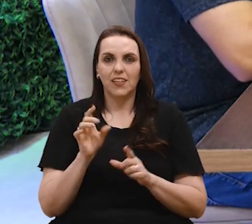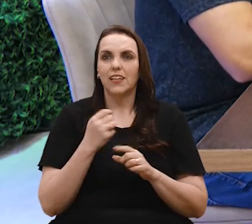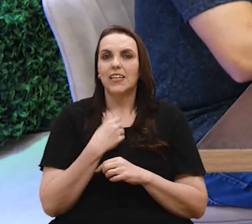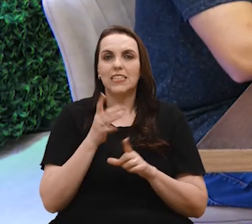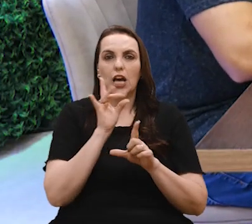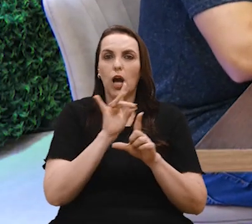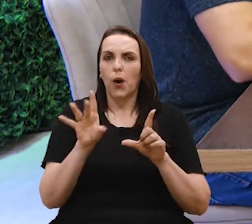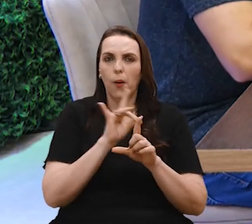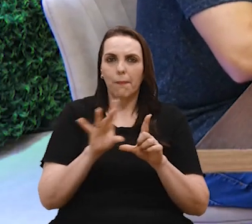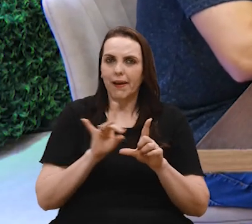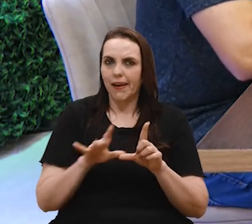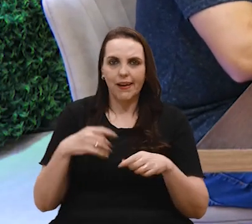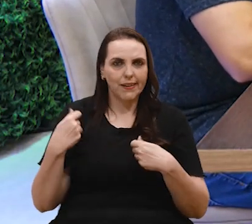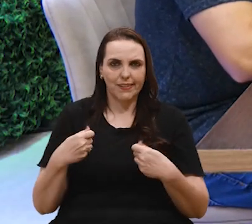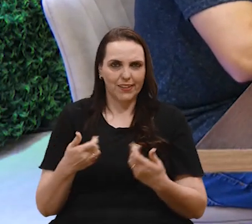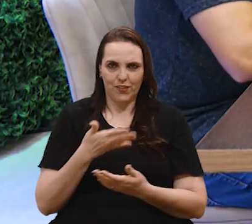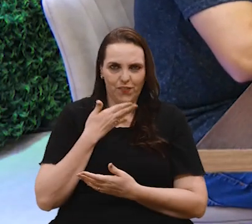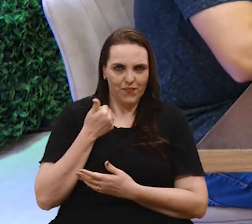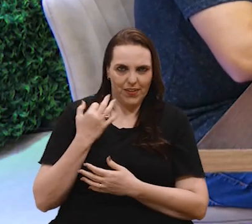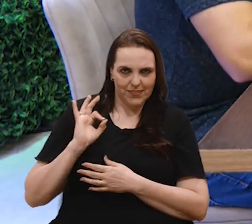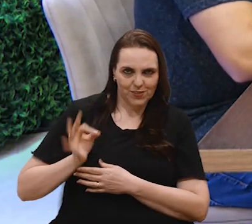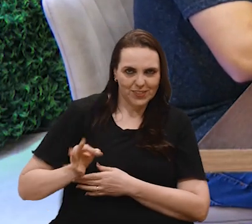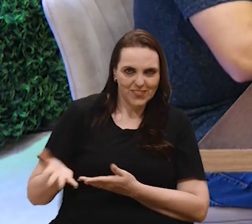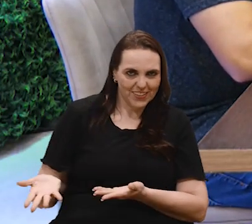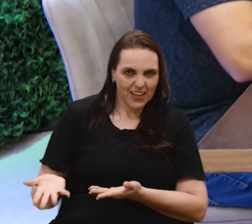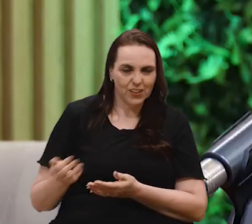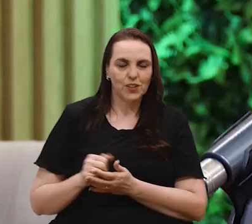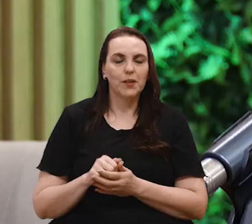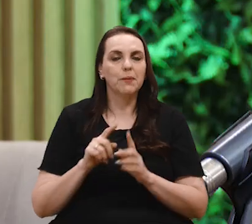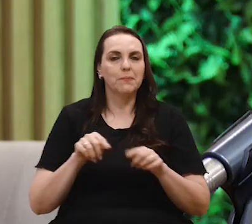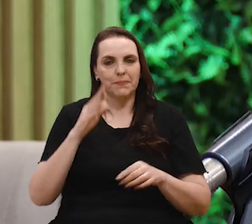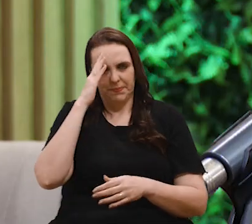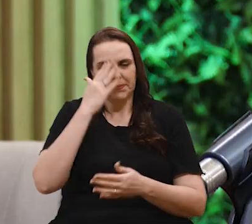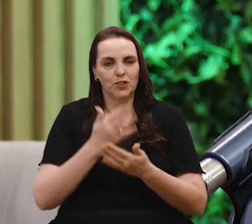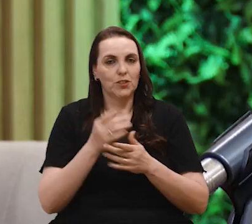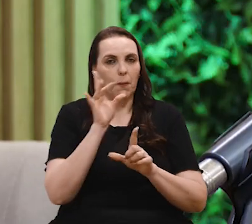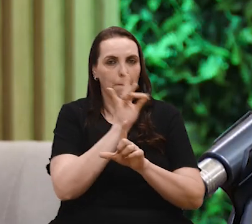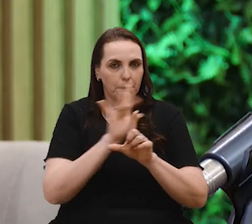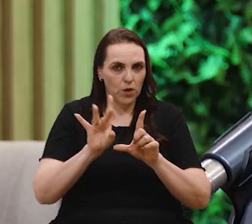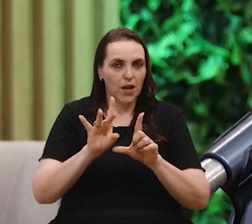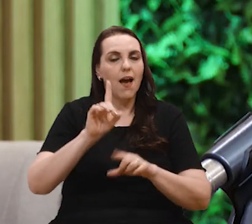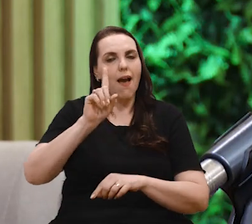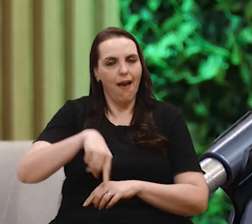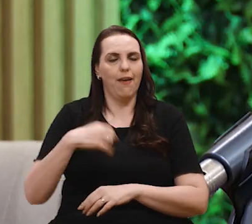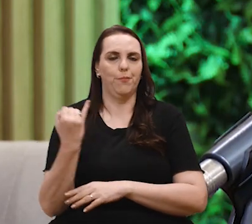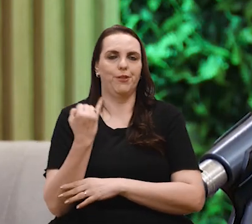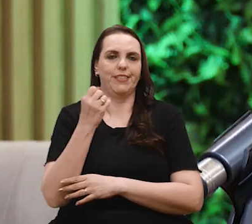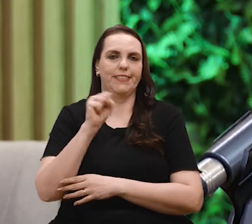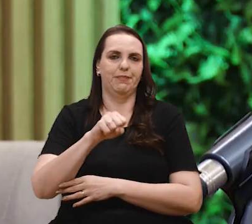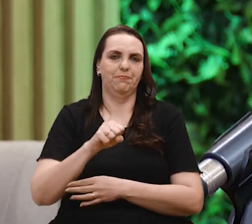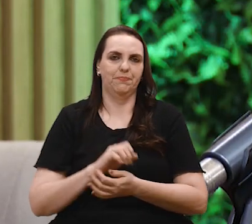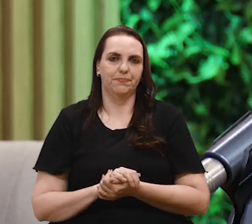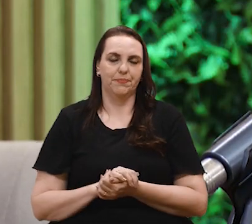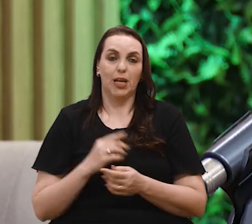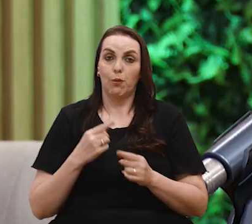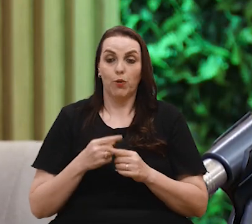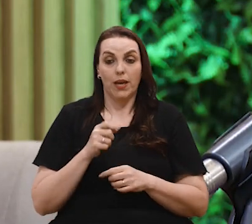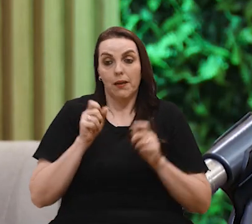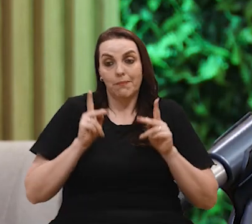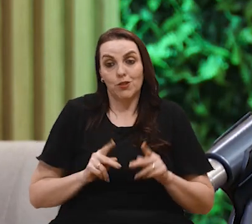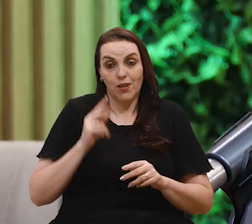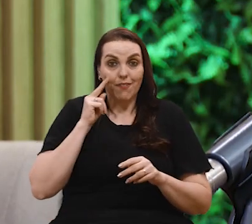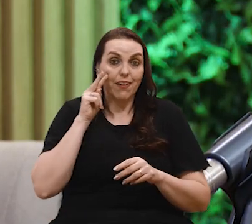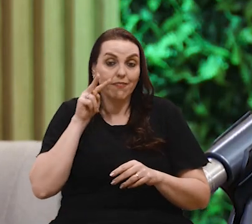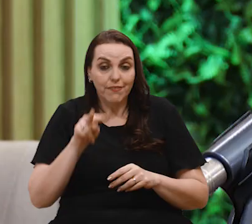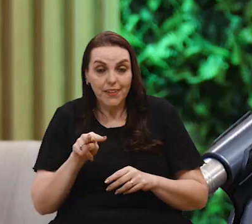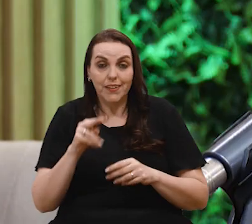Hoje em dia, se não postar, Não valeu? Não valeu. Mas eu acho que o postar, eu acho importante, sim. Porque a outra pessoa